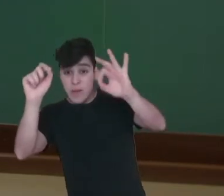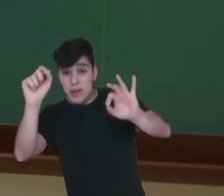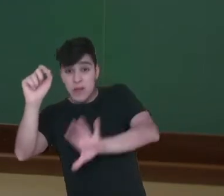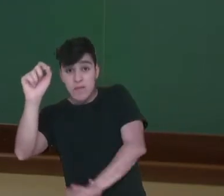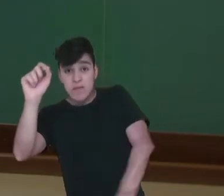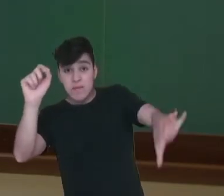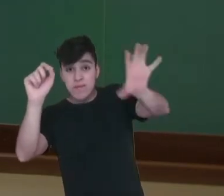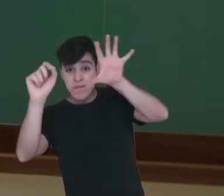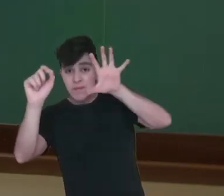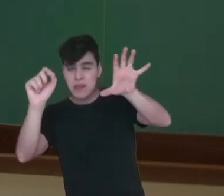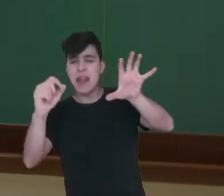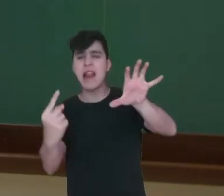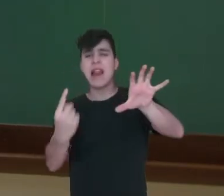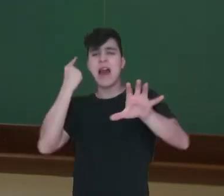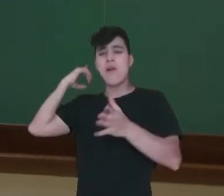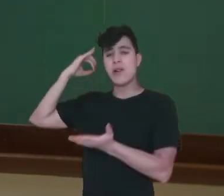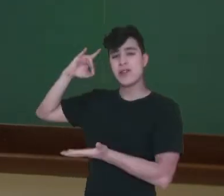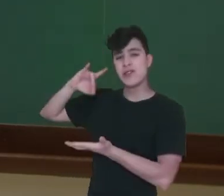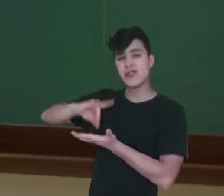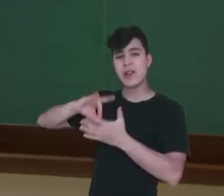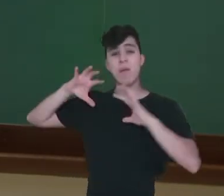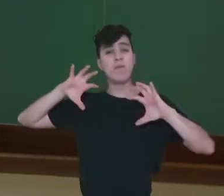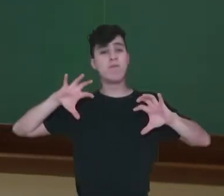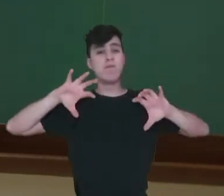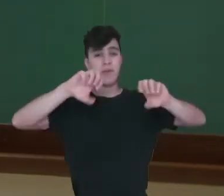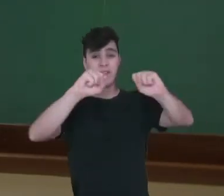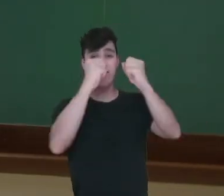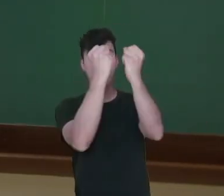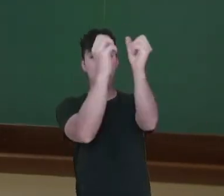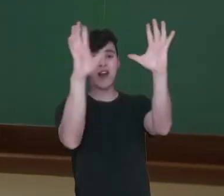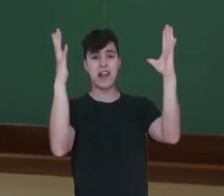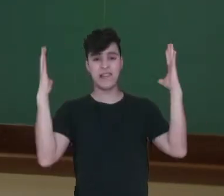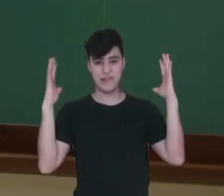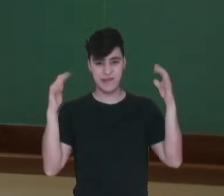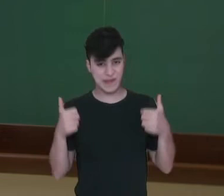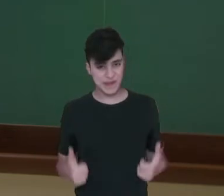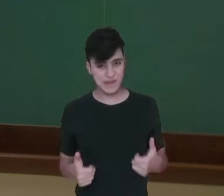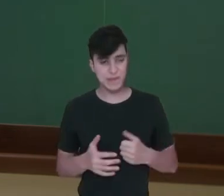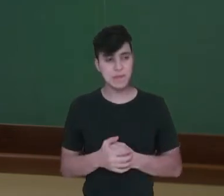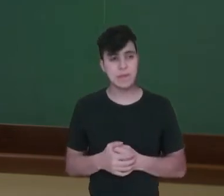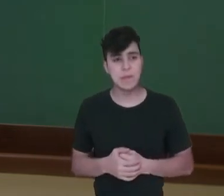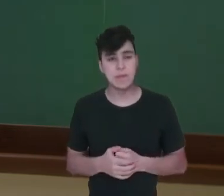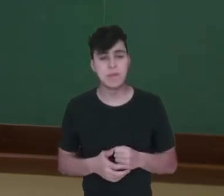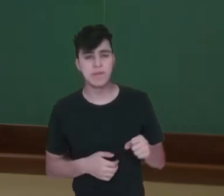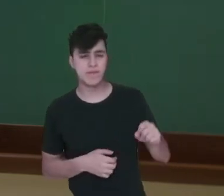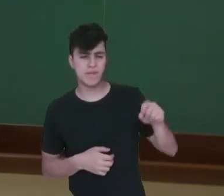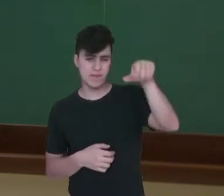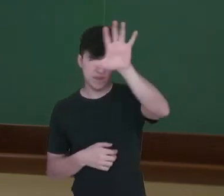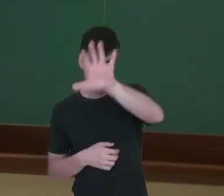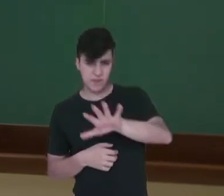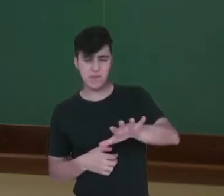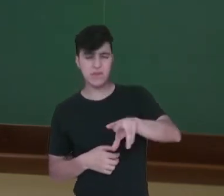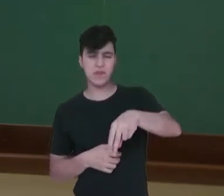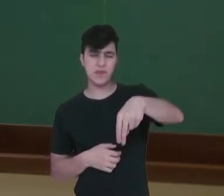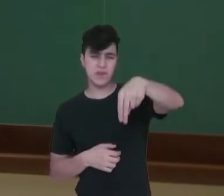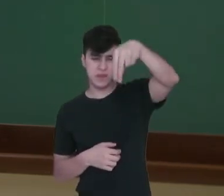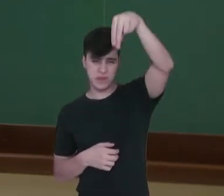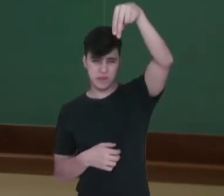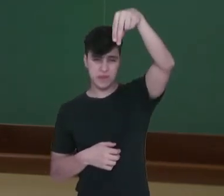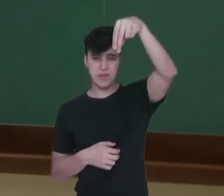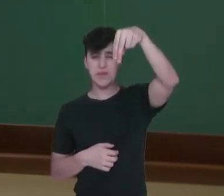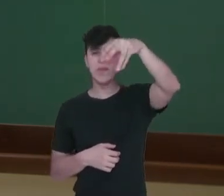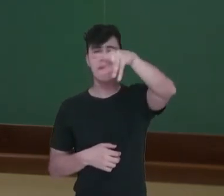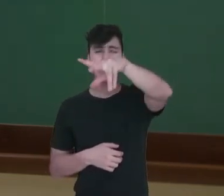era ocupada originalmente pela floresta amazônica, né? Cobrindo ali toda a região norte, parte do